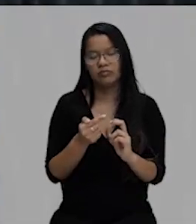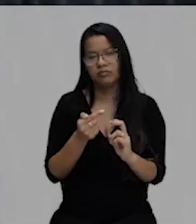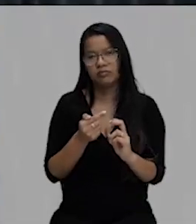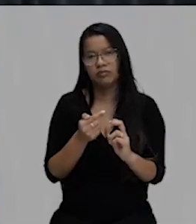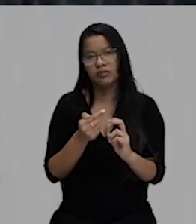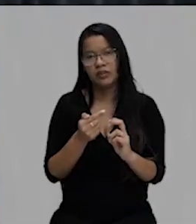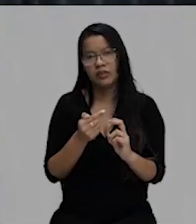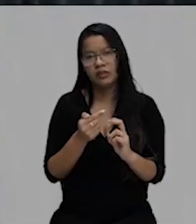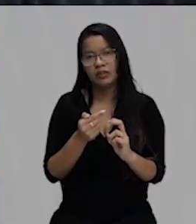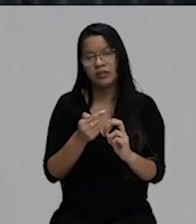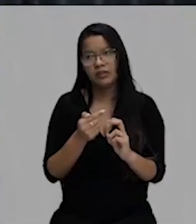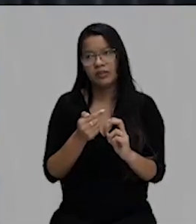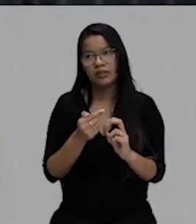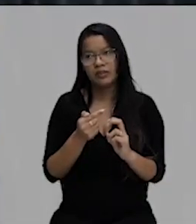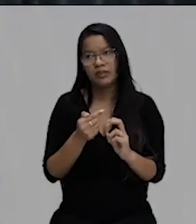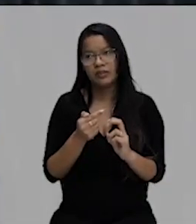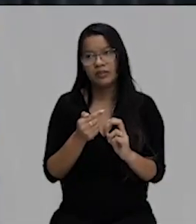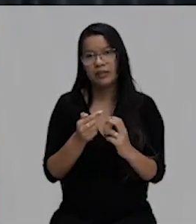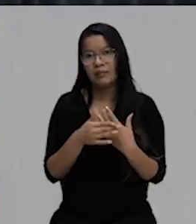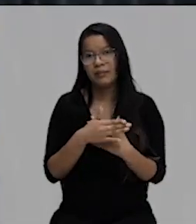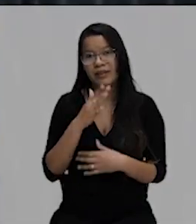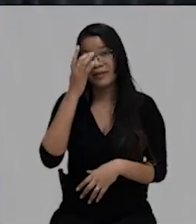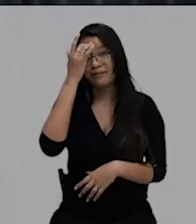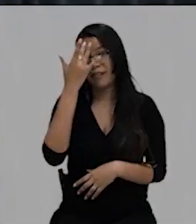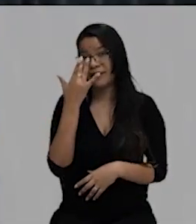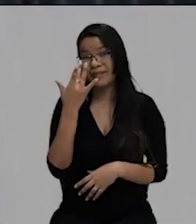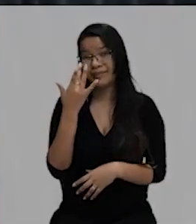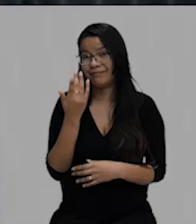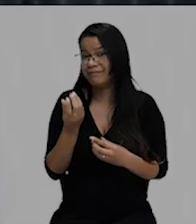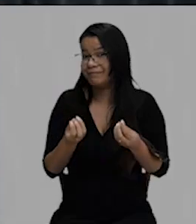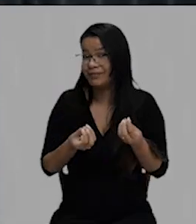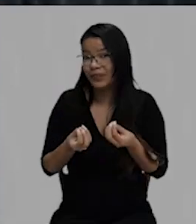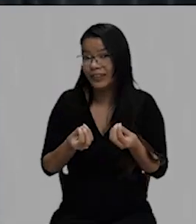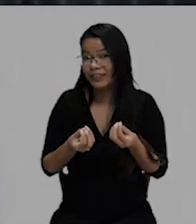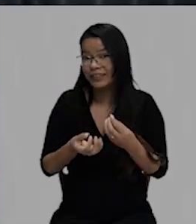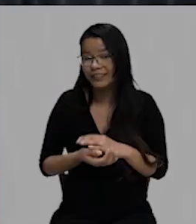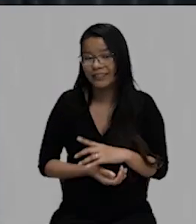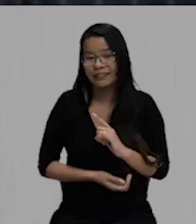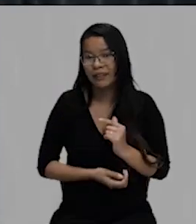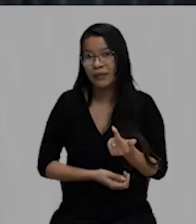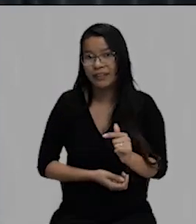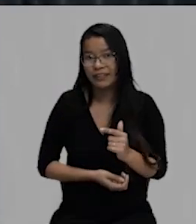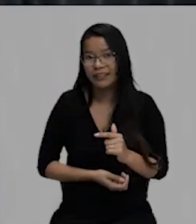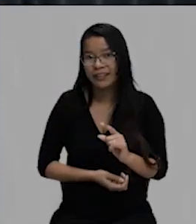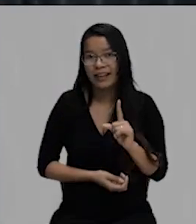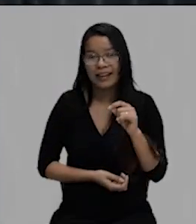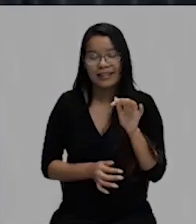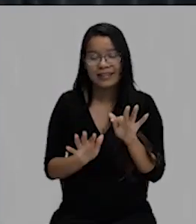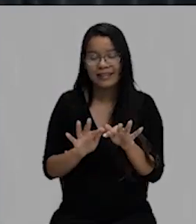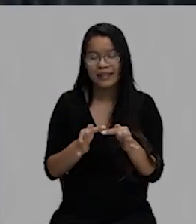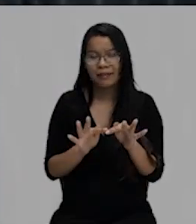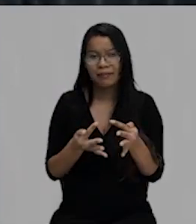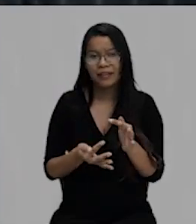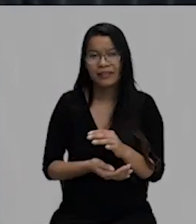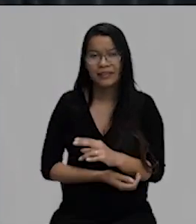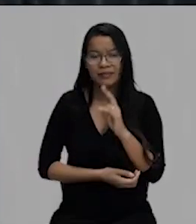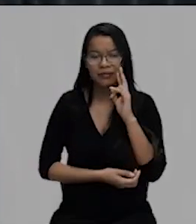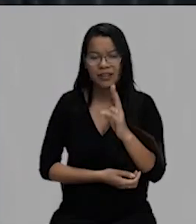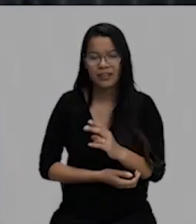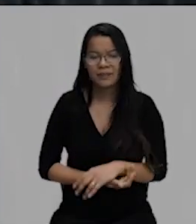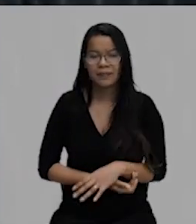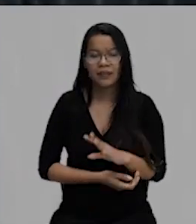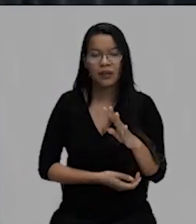unidade. Gente, mais fácil que isso, não consigo enxergar. Está muito simples agora, olha só como